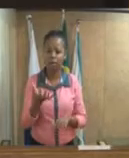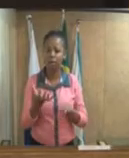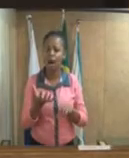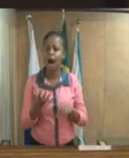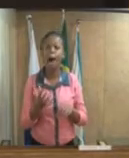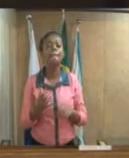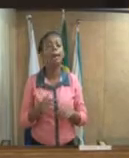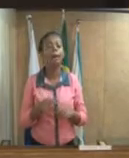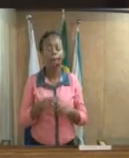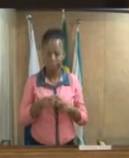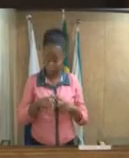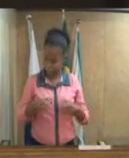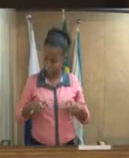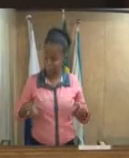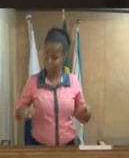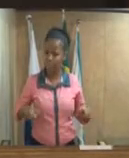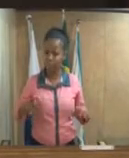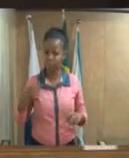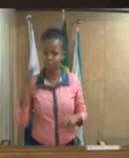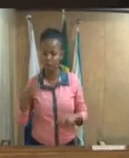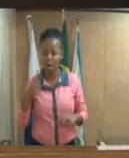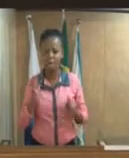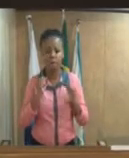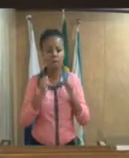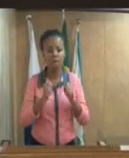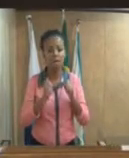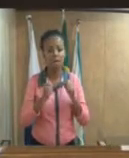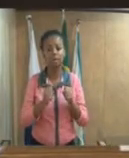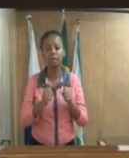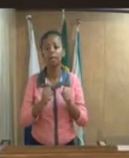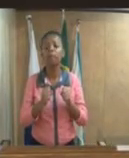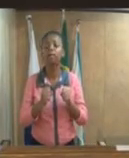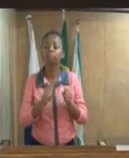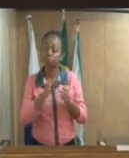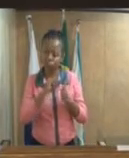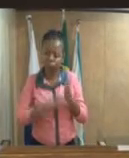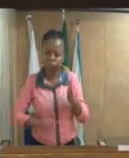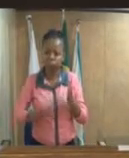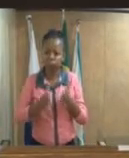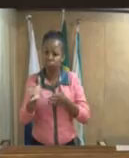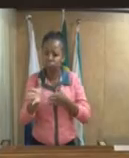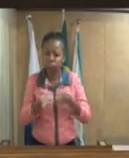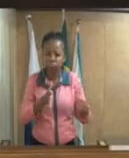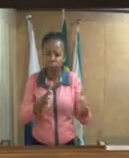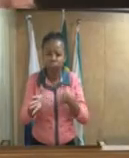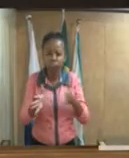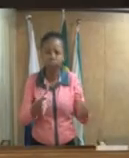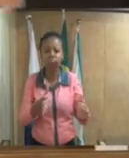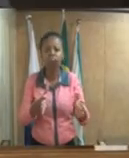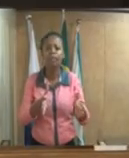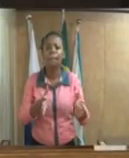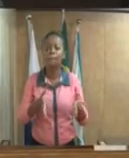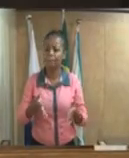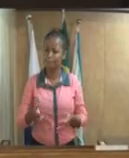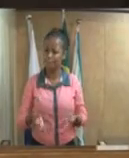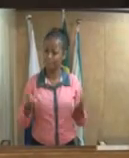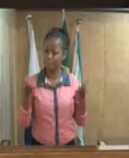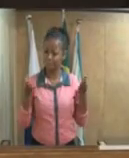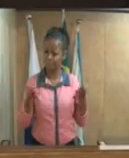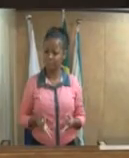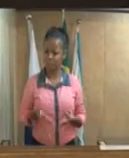poderia, mesmo que o requerimento fosse um requerimento legítimo, um requerimento